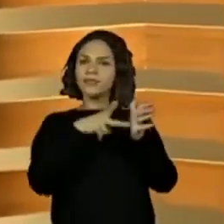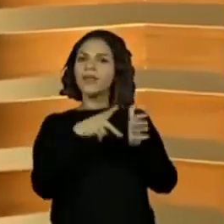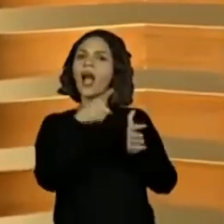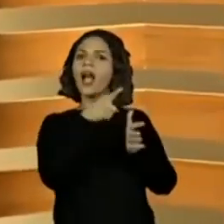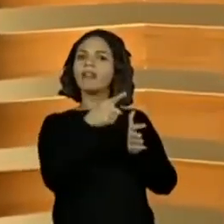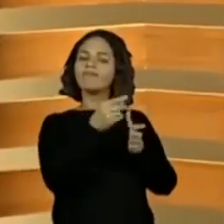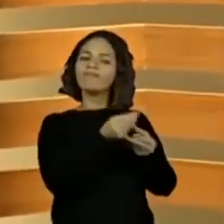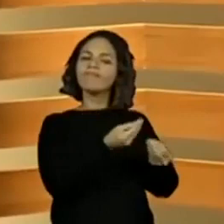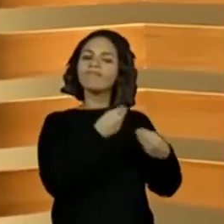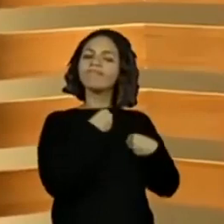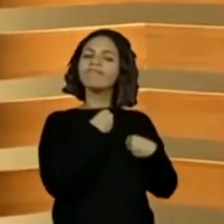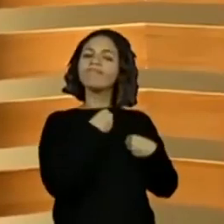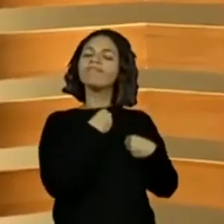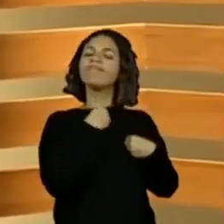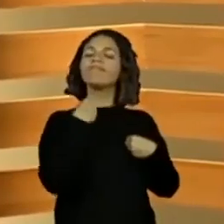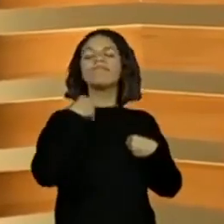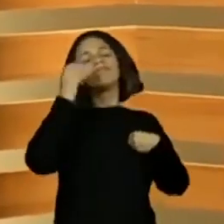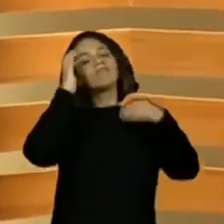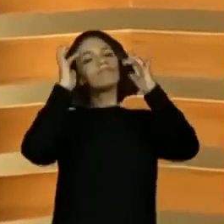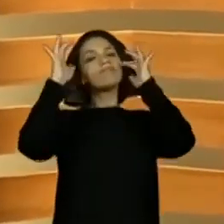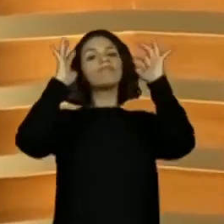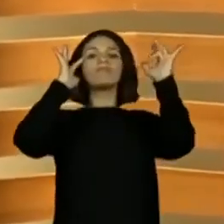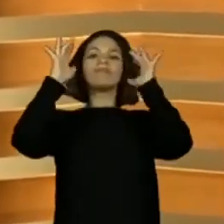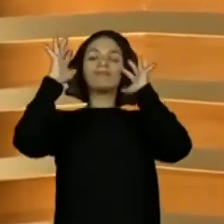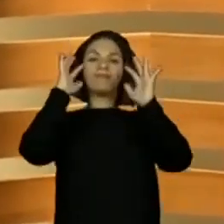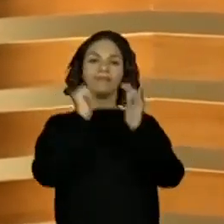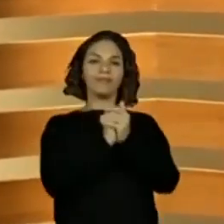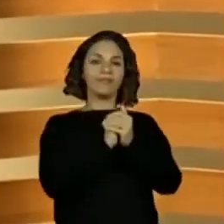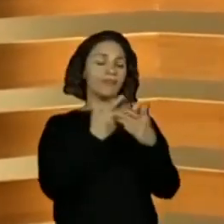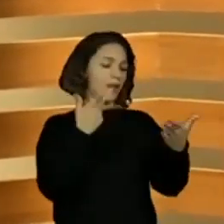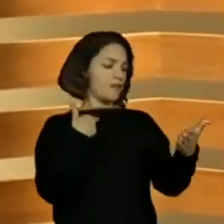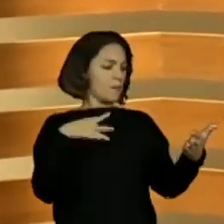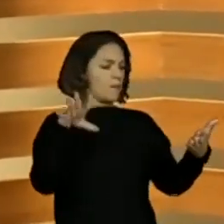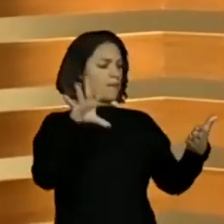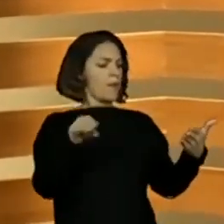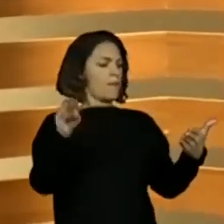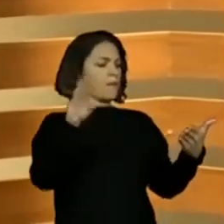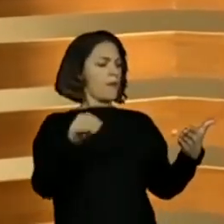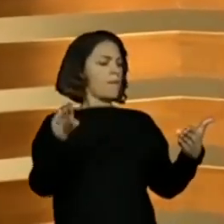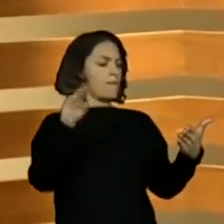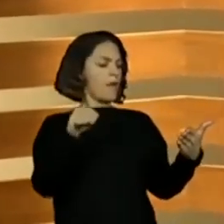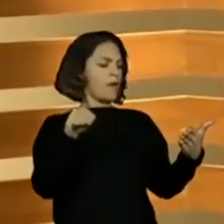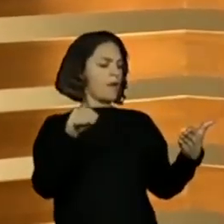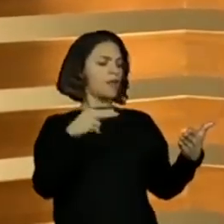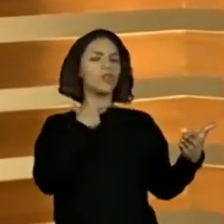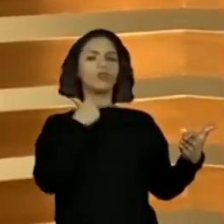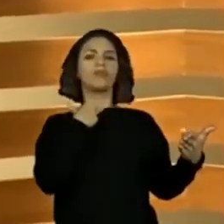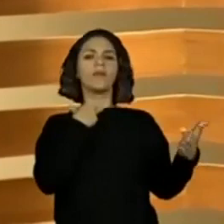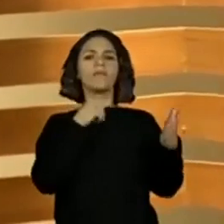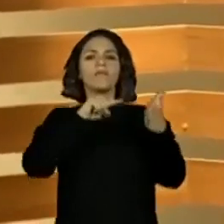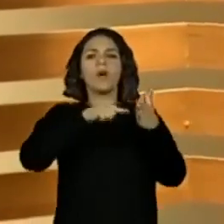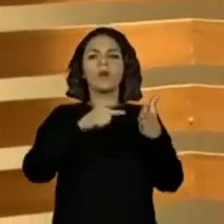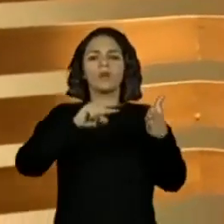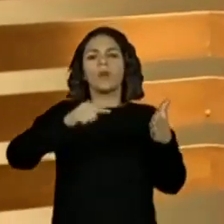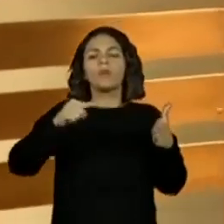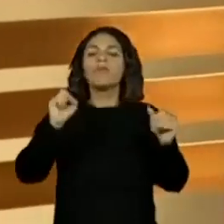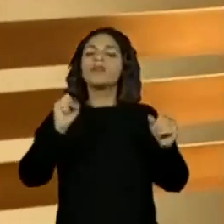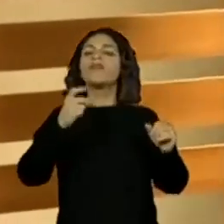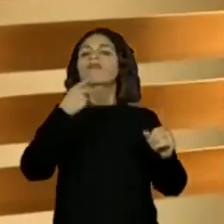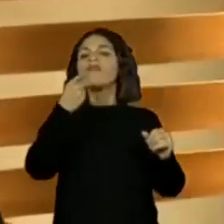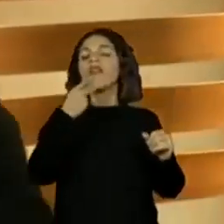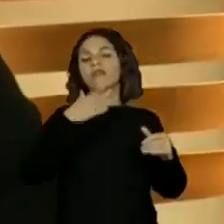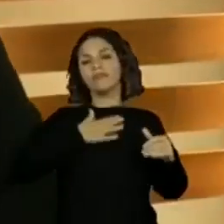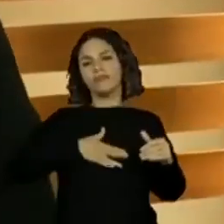significados. Não dá para pontuar a fala, pois podemos falar mais pausadamente. Ah, Júlia, a